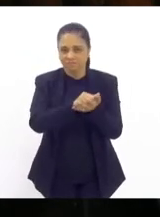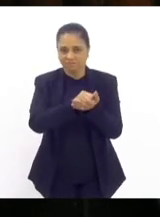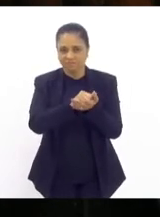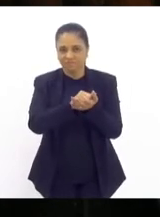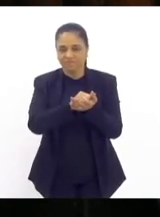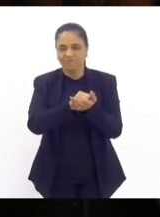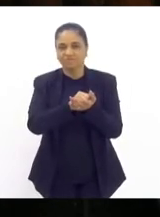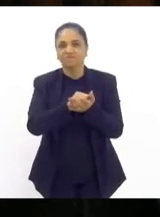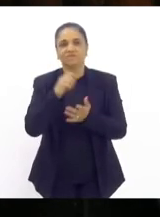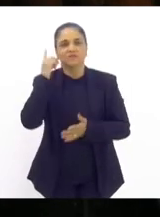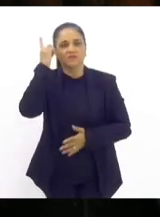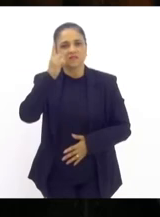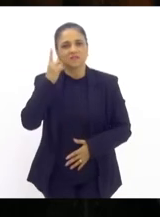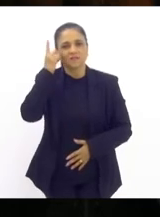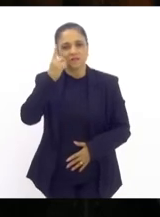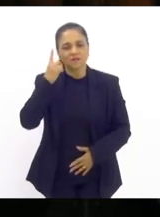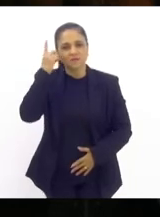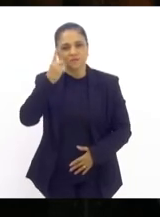deputada